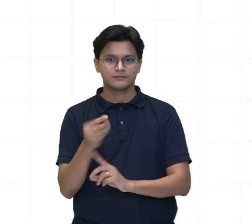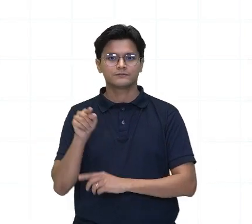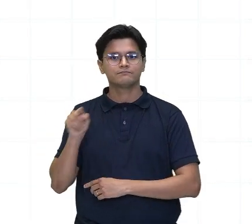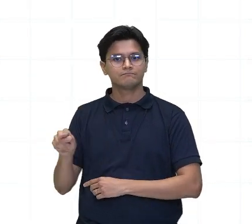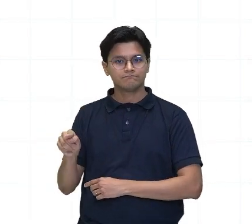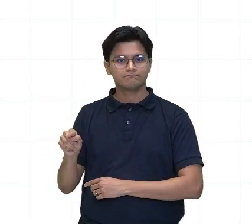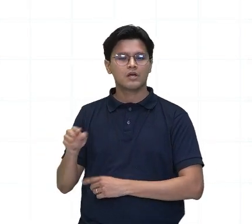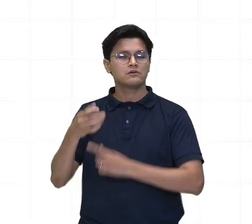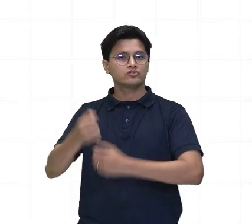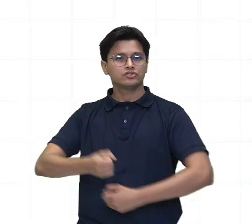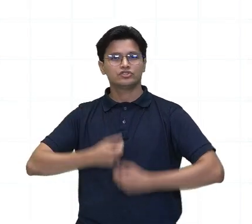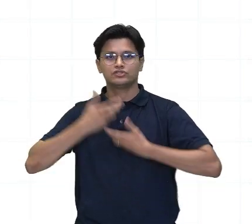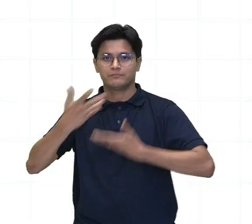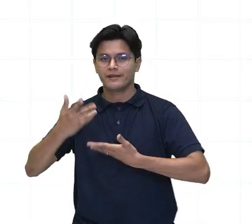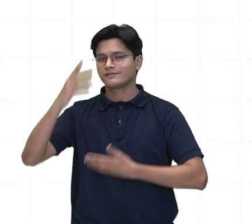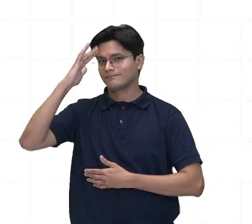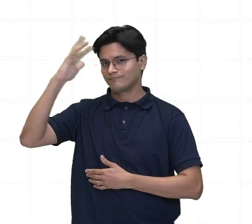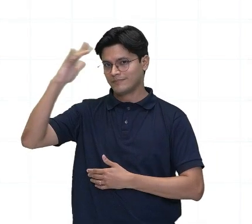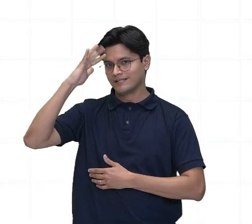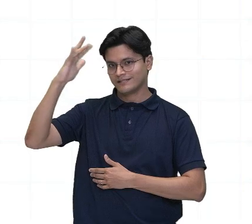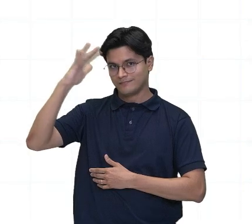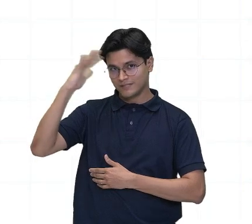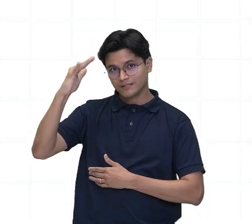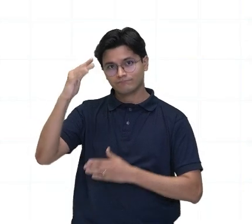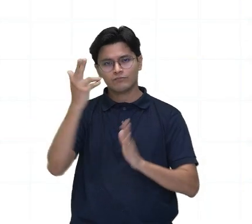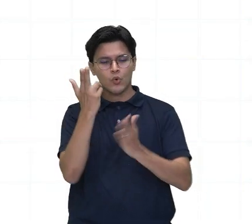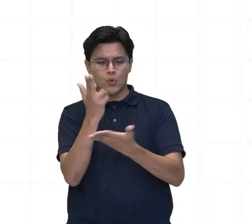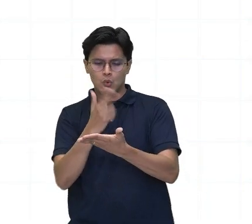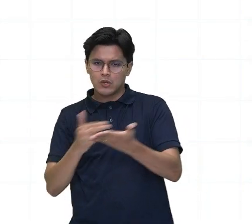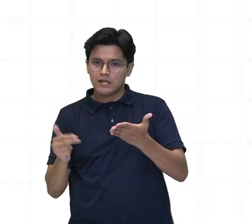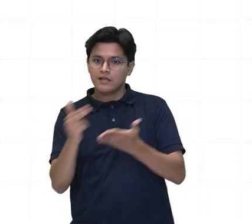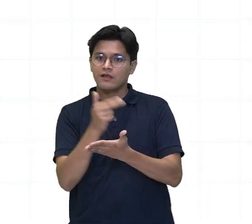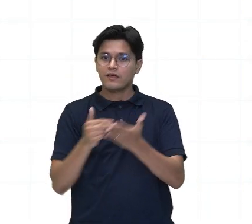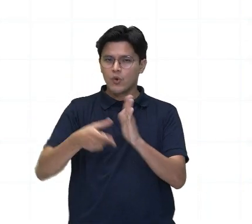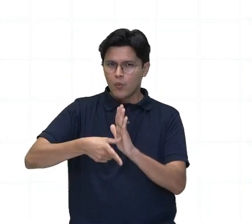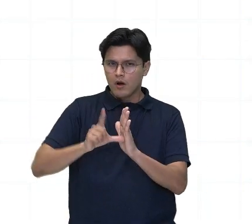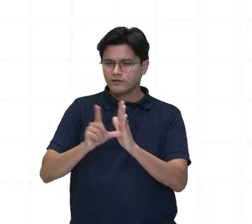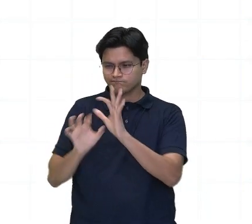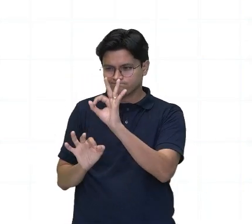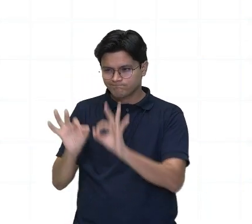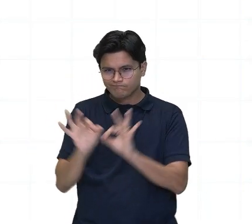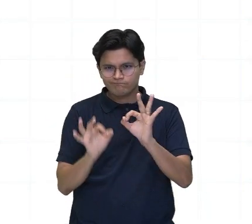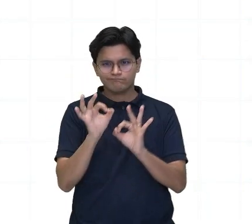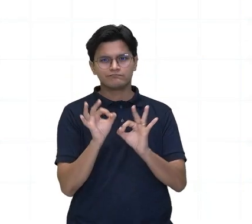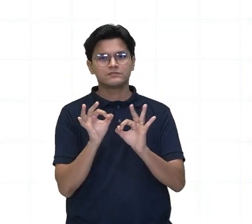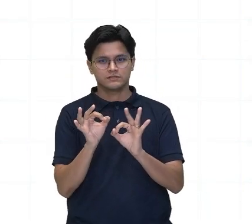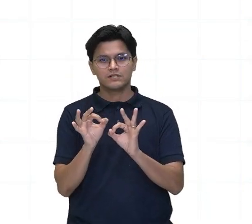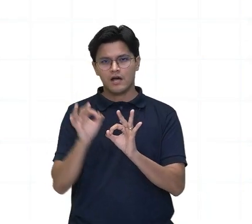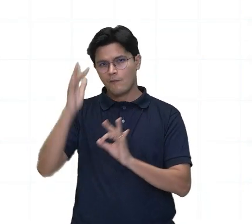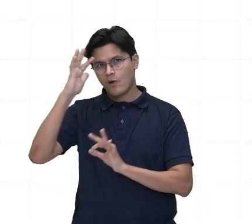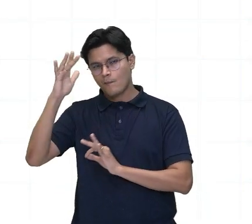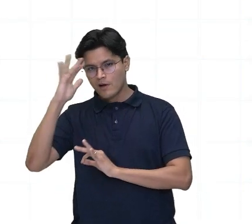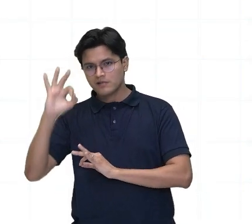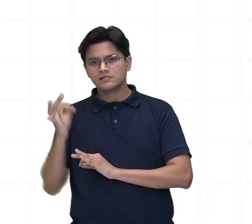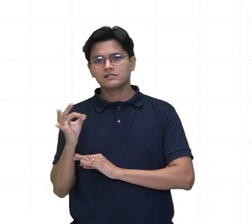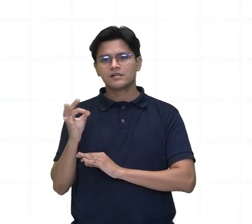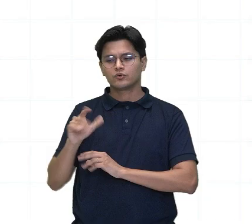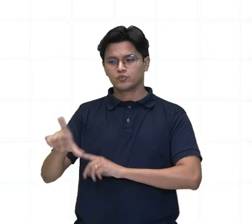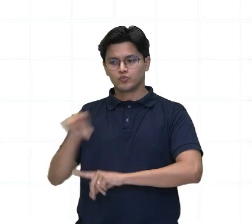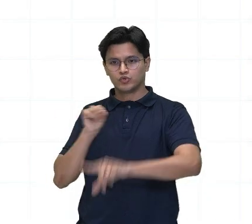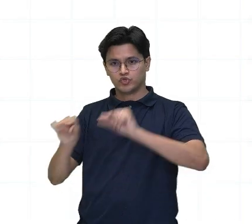um pensamento, seu desenho foi planejado e a escolha das cores não